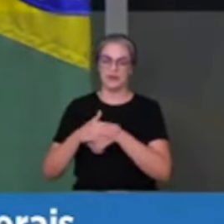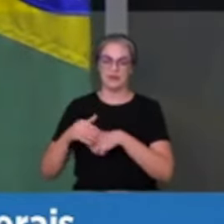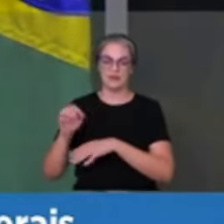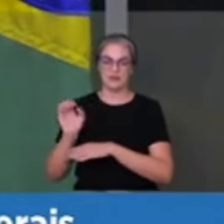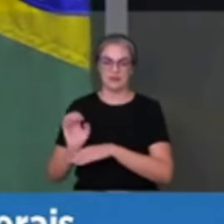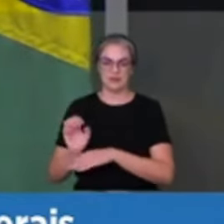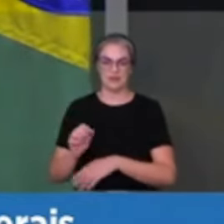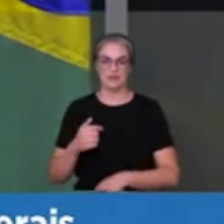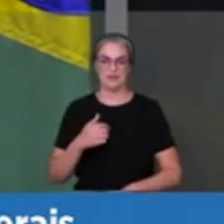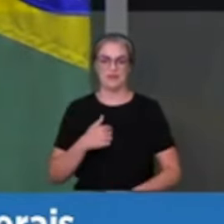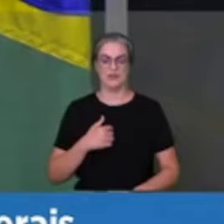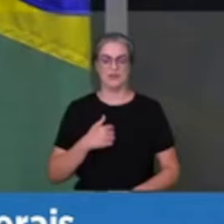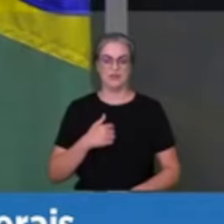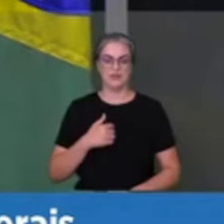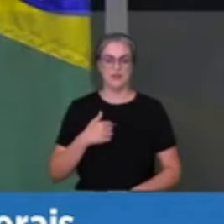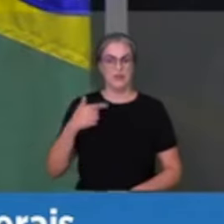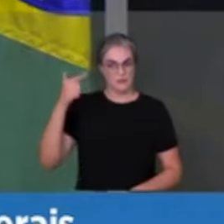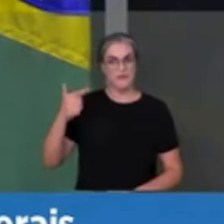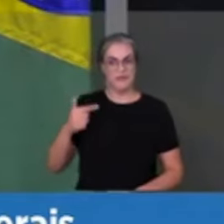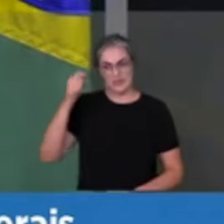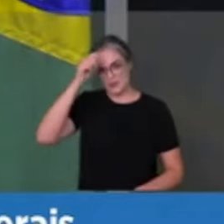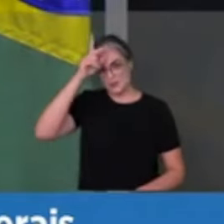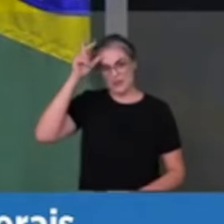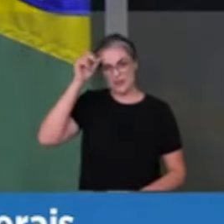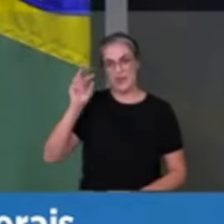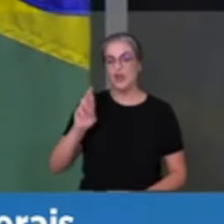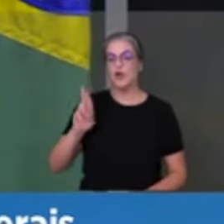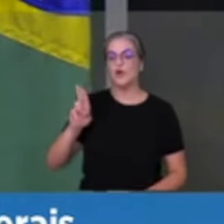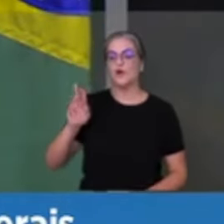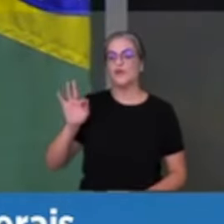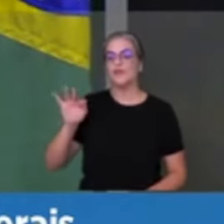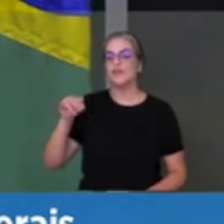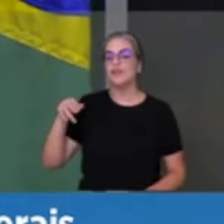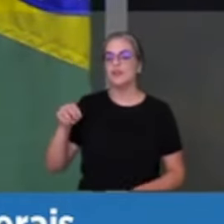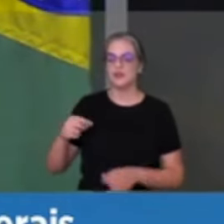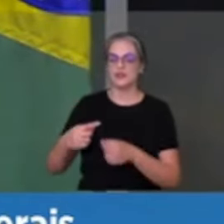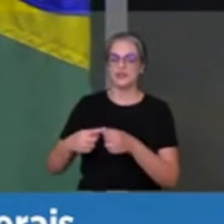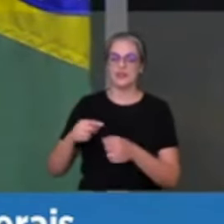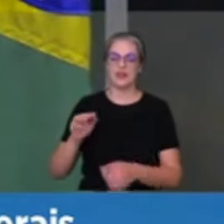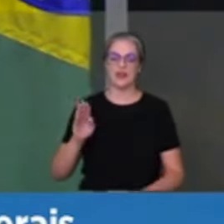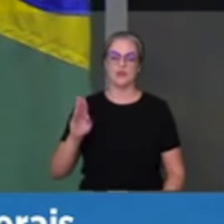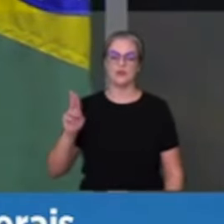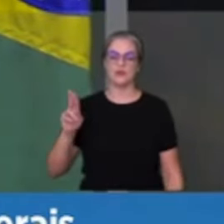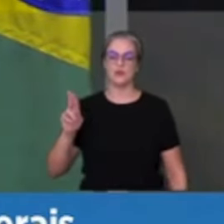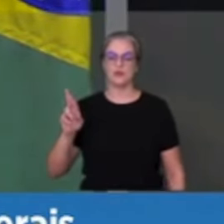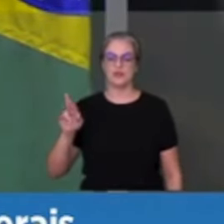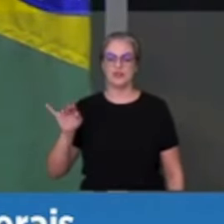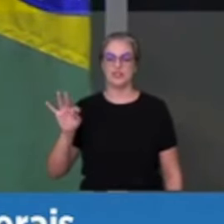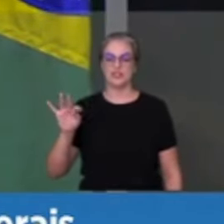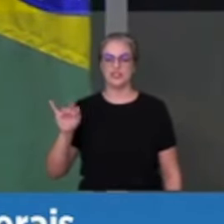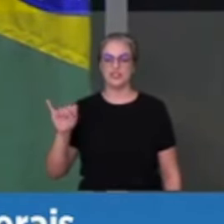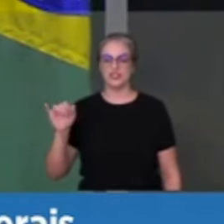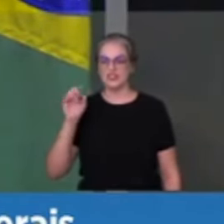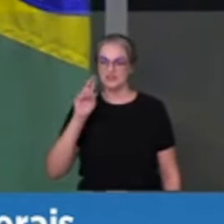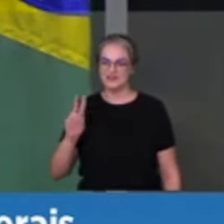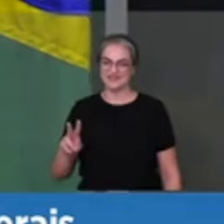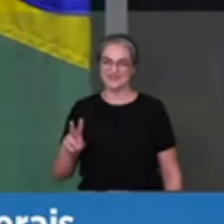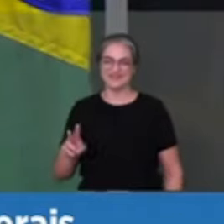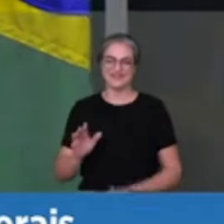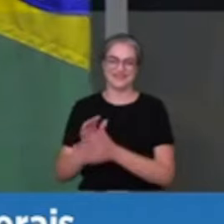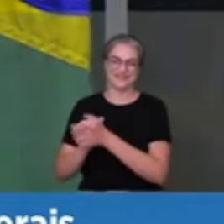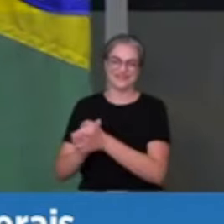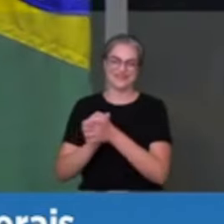vice-prefeito Rufino da cidade de Buritis em seu nome cumprimento todos os prefeitos